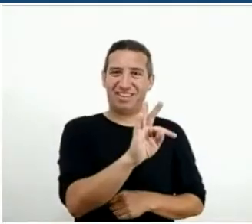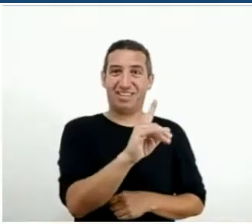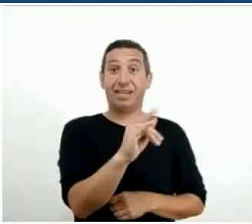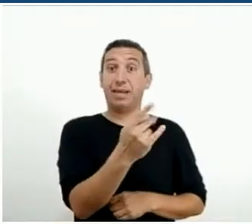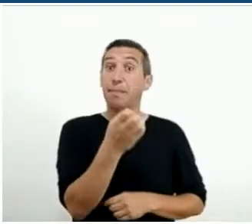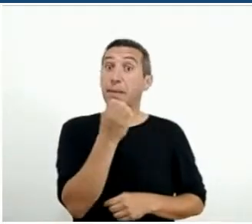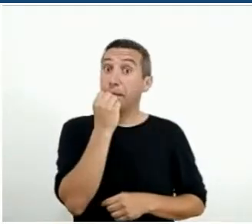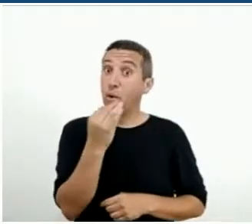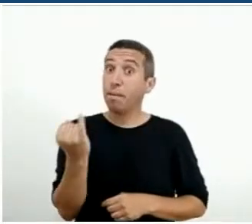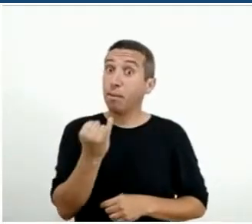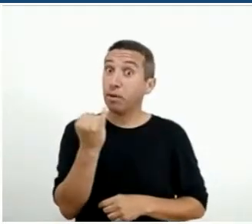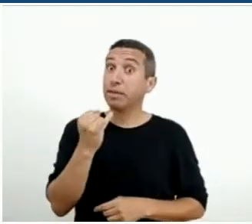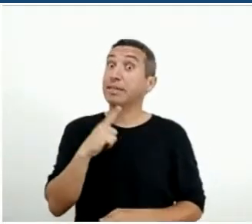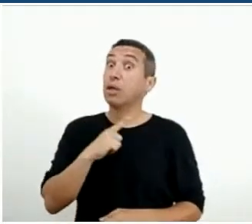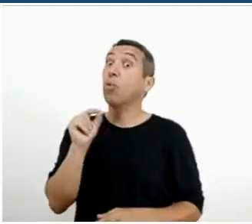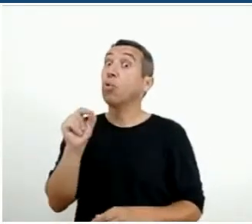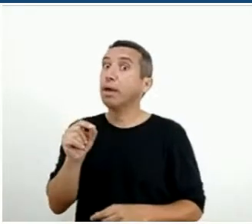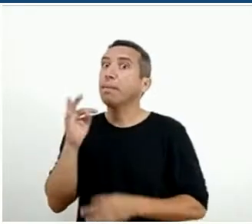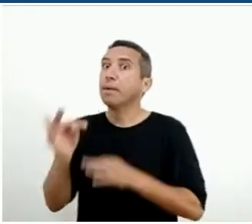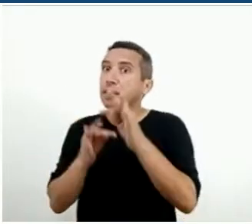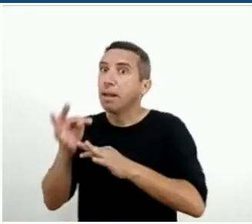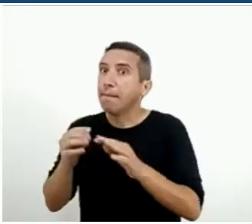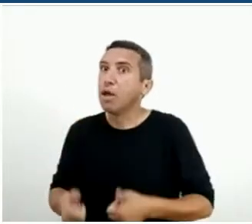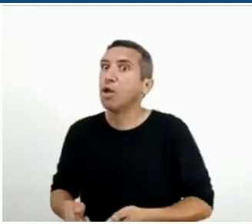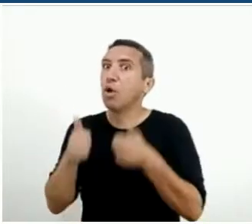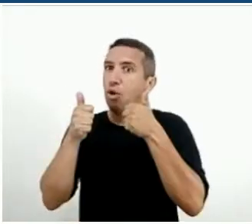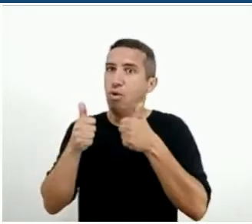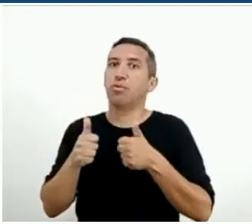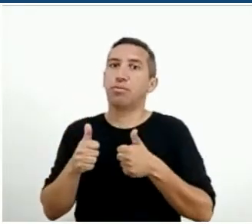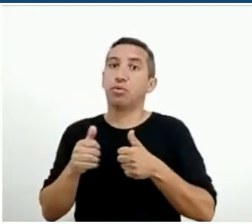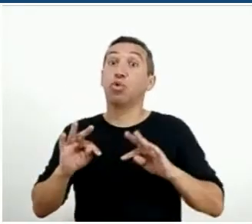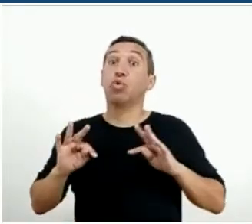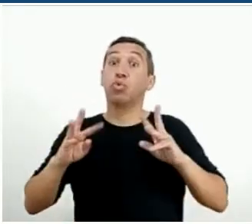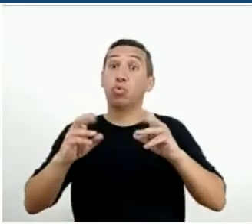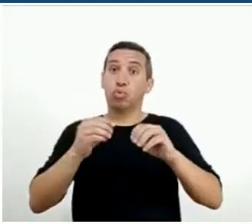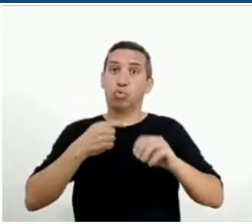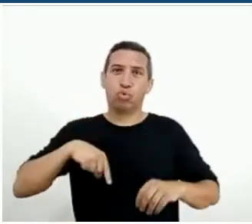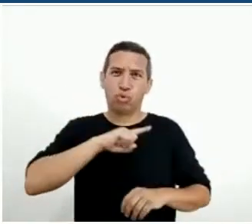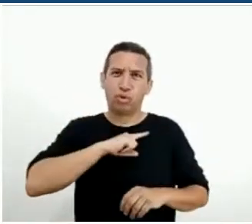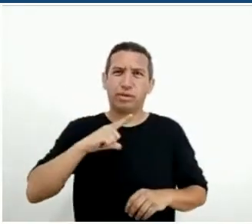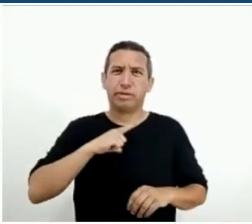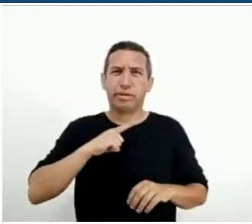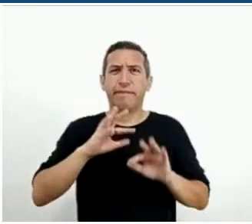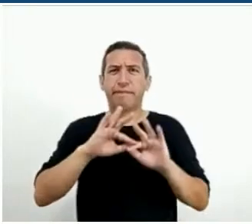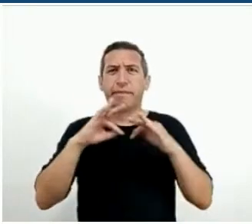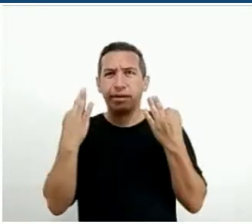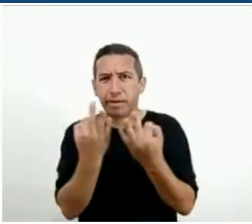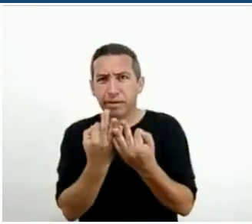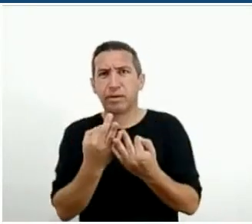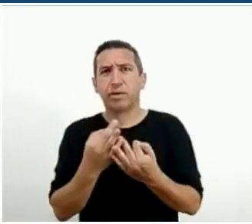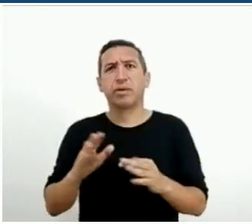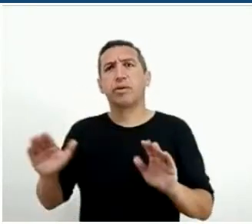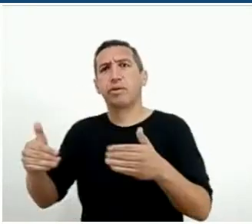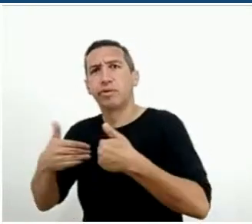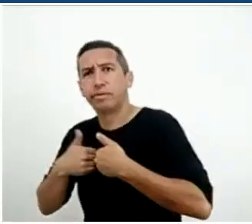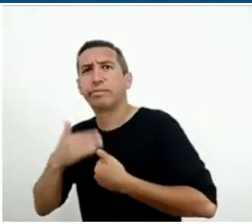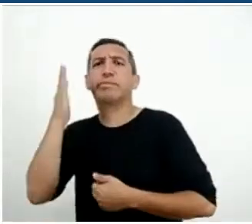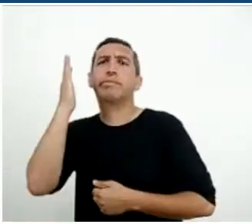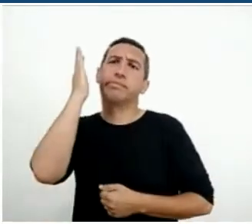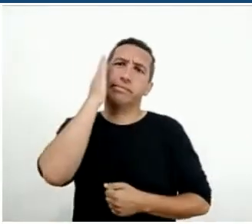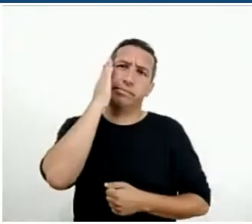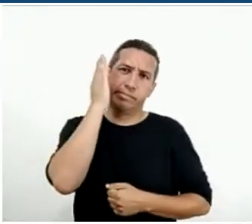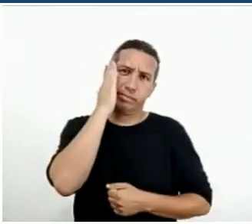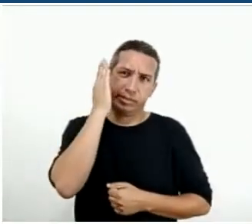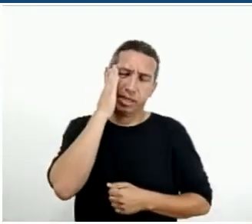tem e tratar da melhor maneira possível. Todos nós temos parentes com TEA e sabemos do